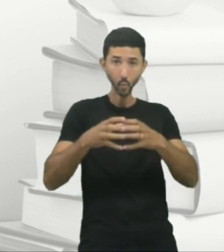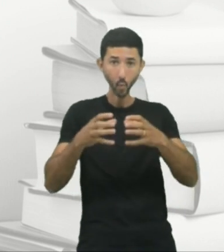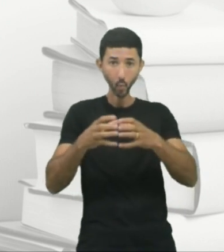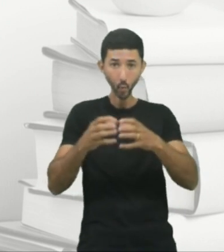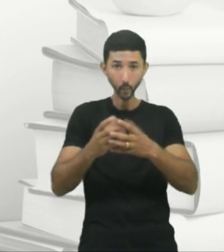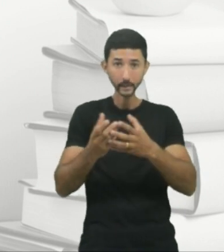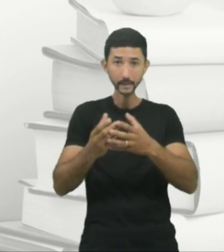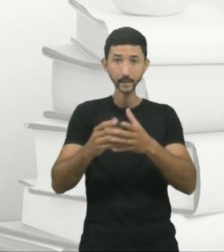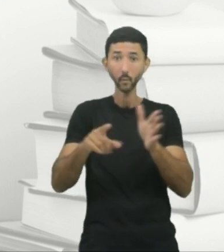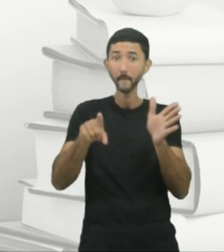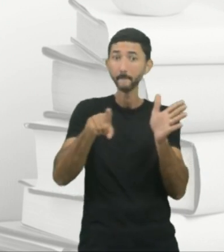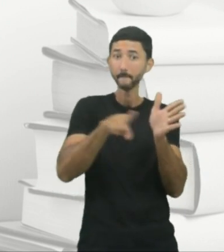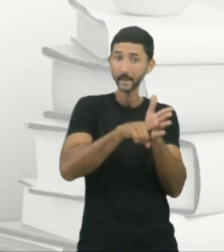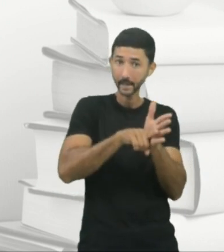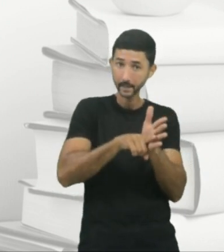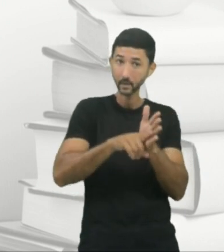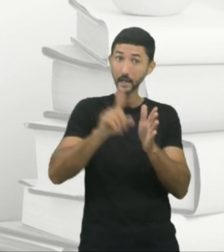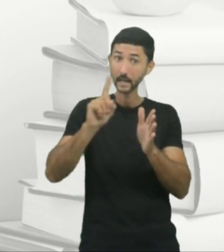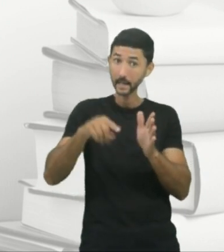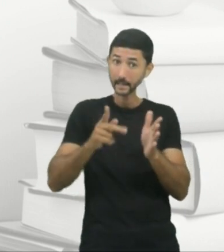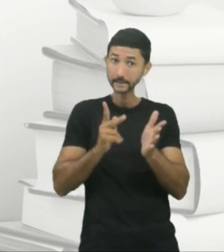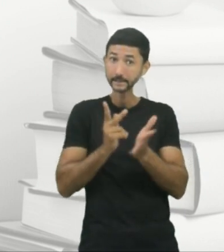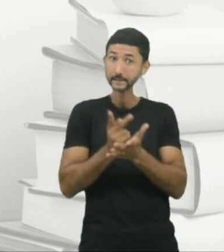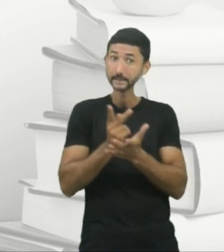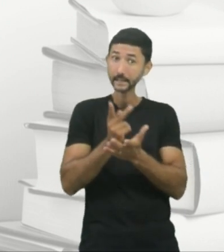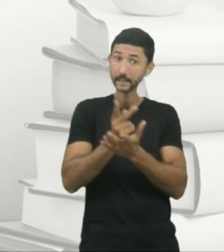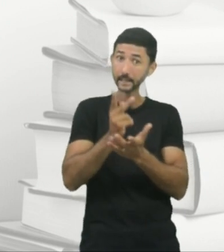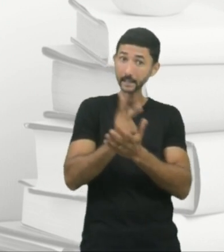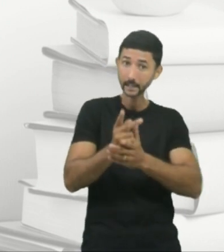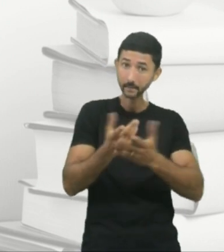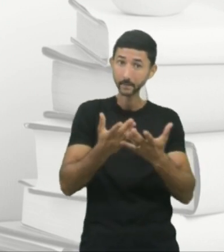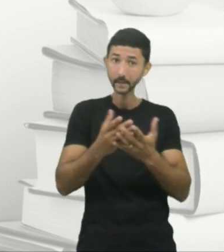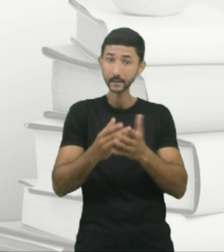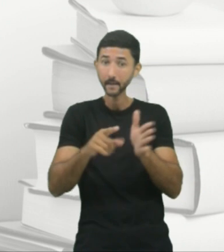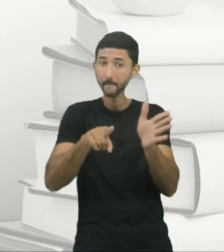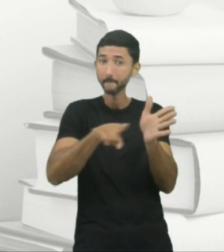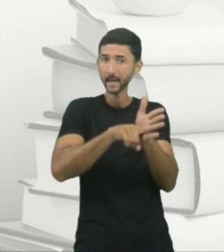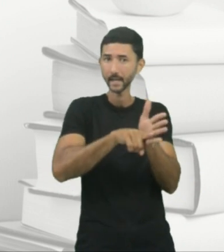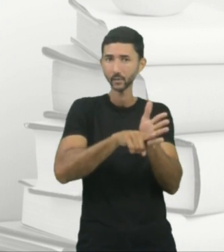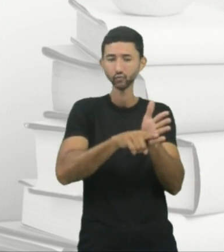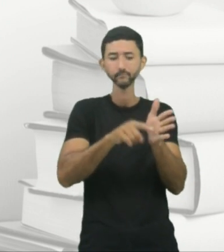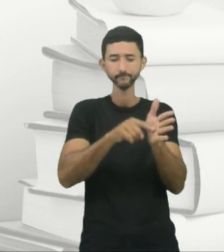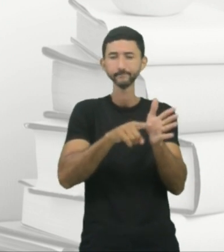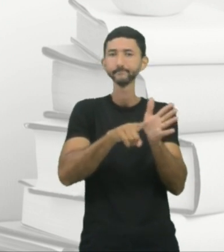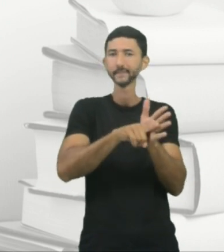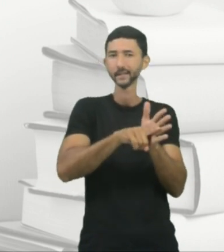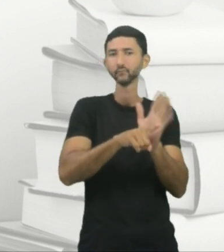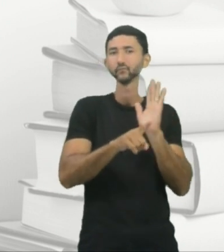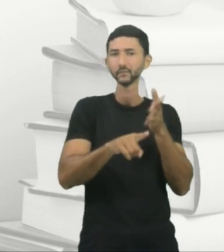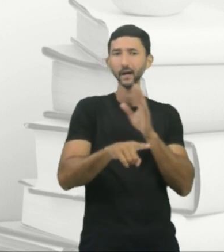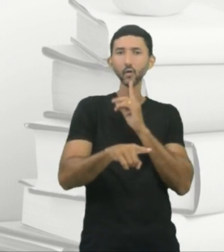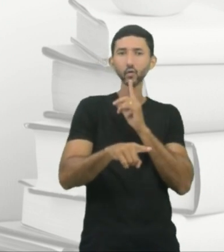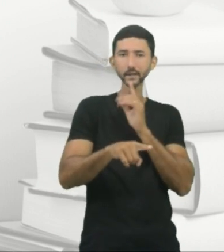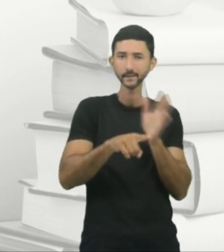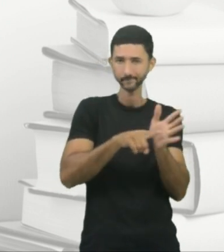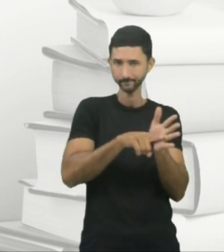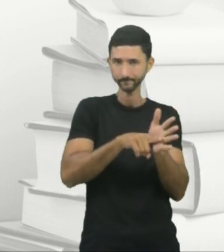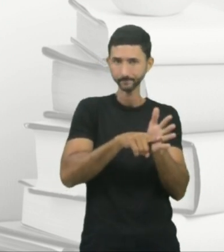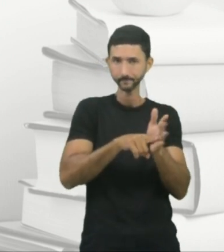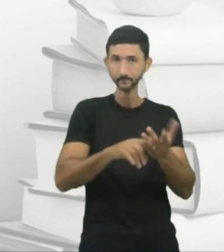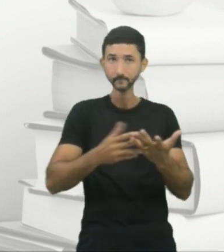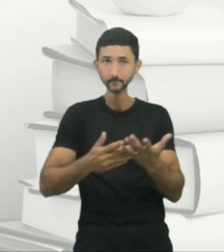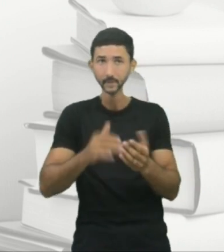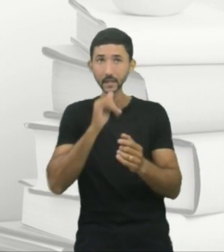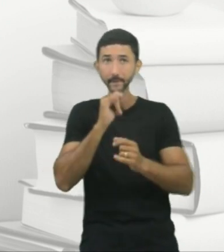inteiros negativos são sempre acompanhados pelo sinal de menos, que vocês já conhecem.